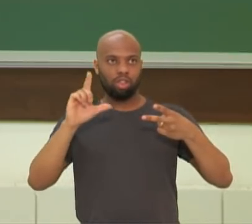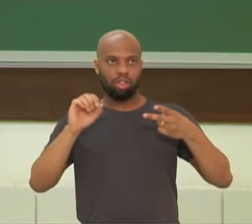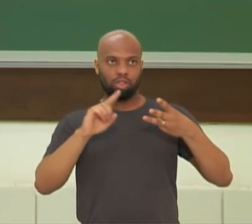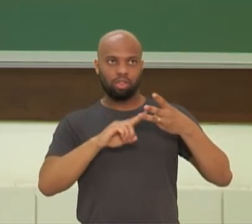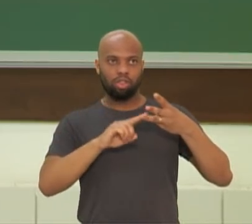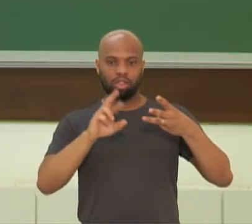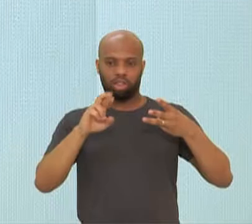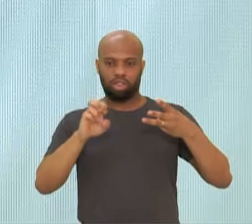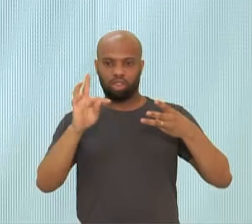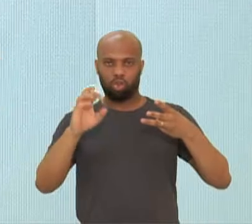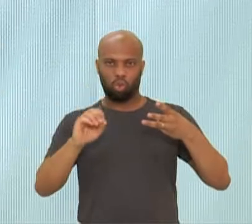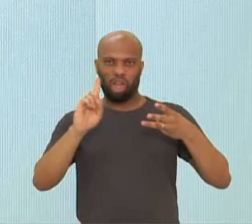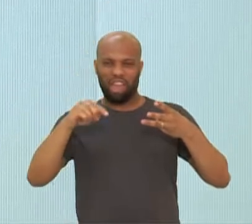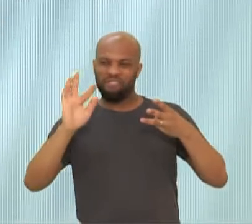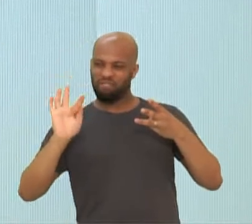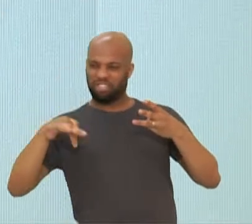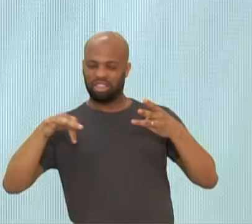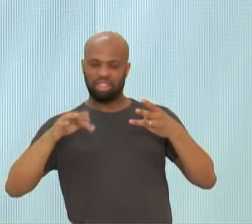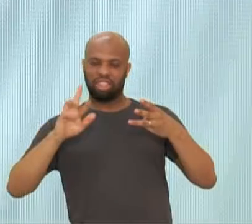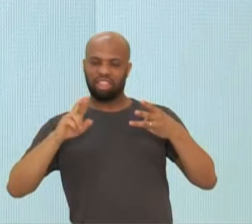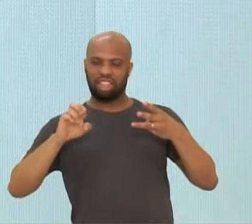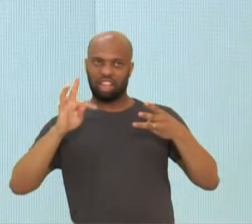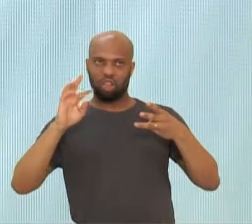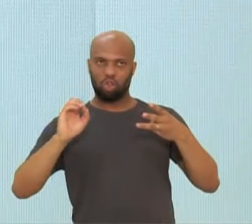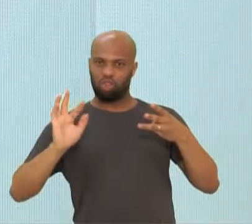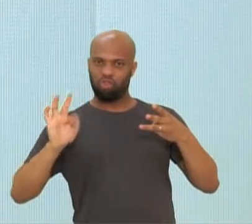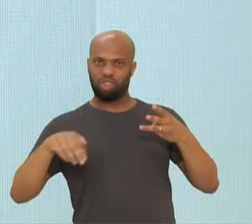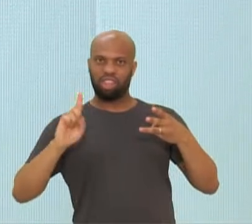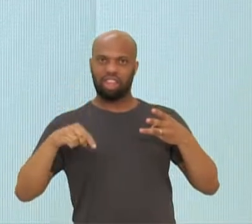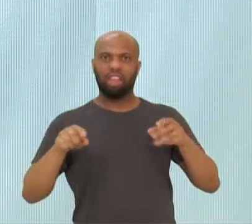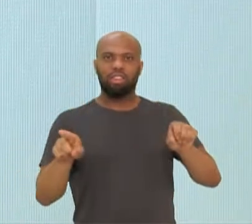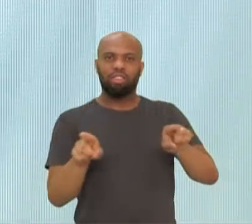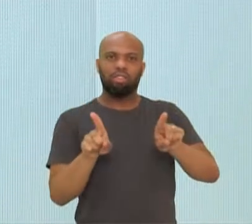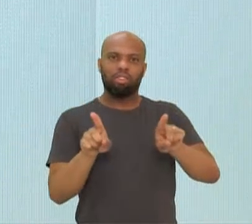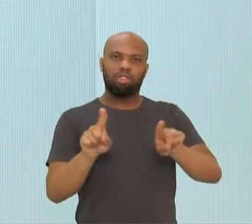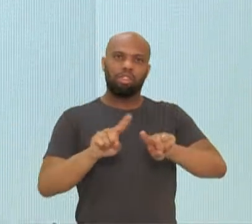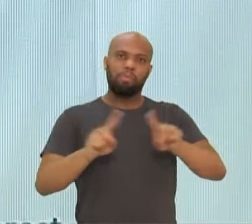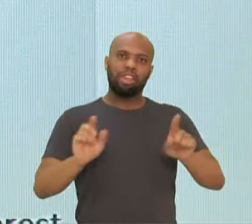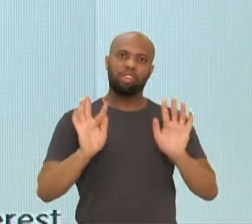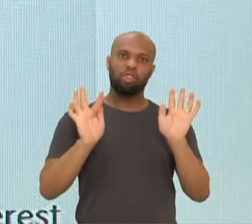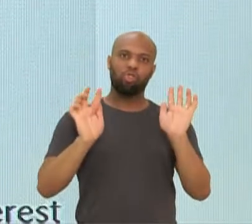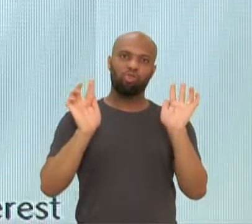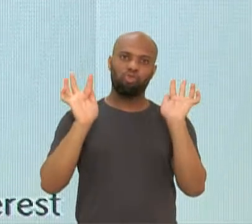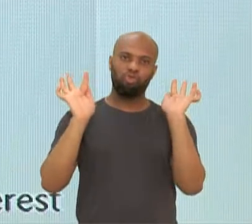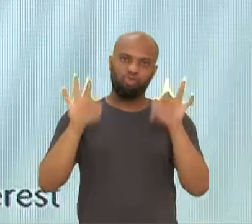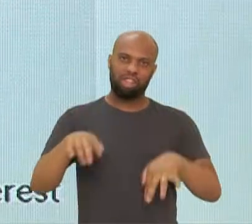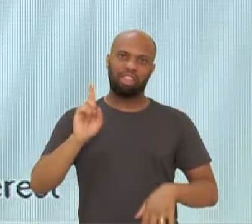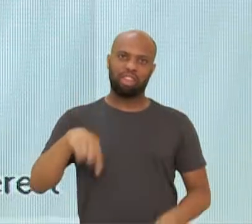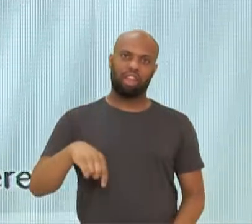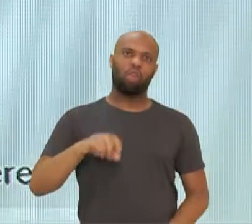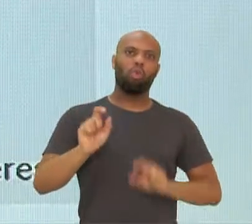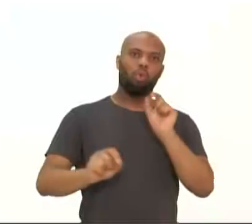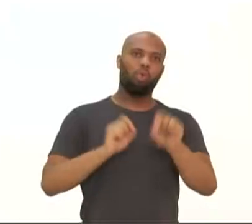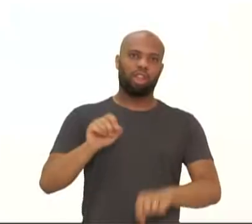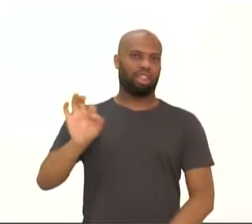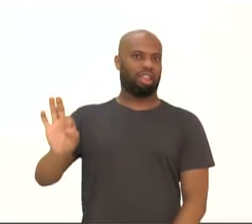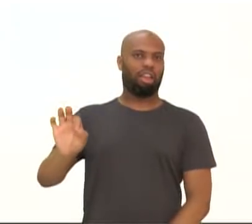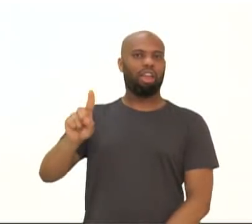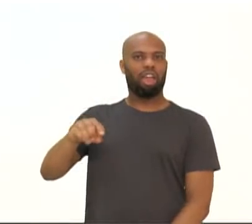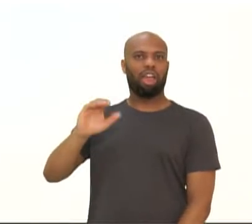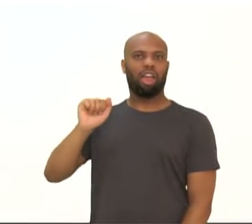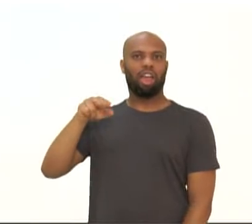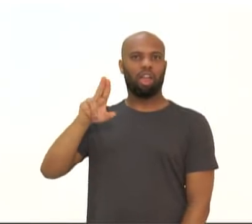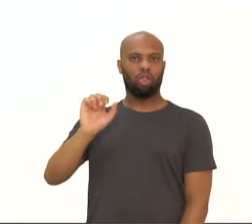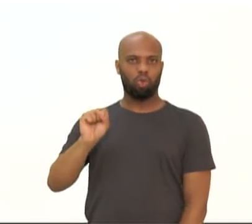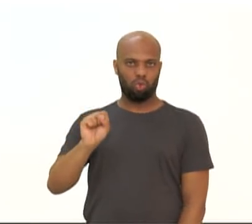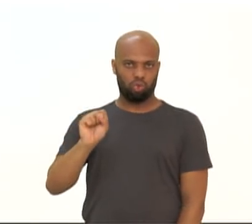Então, o reto já é no final, né? E vai terminar no ânus, que é, né, onde a gente vai eliminar o resíduo total